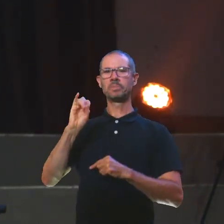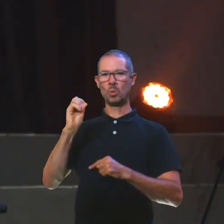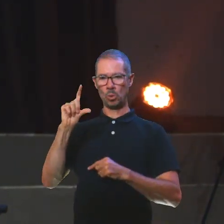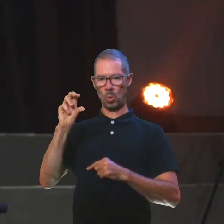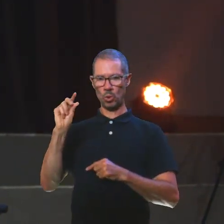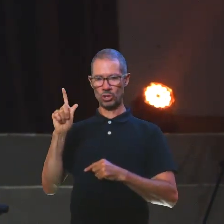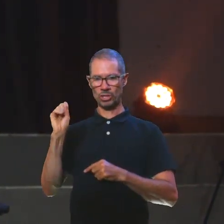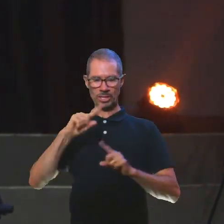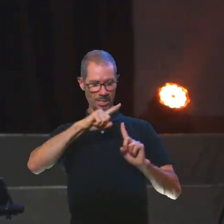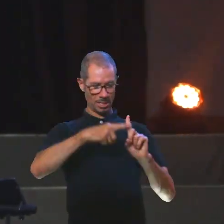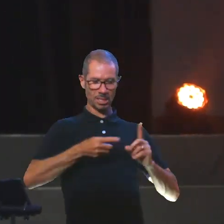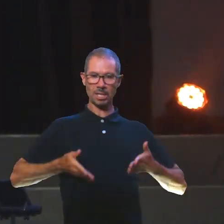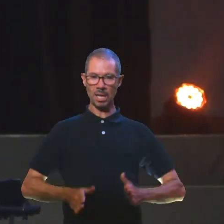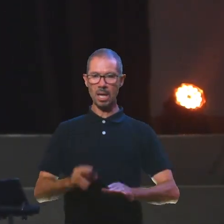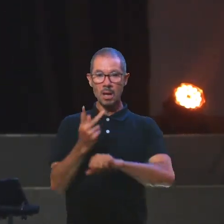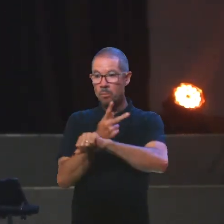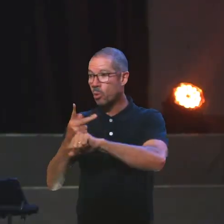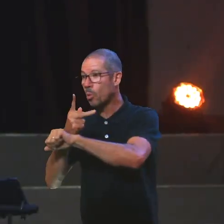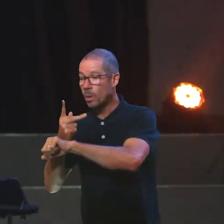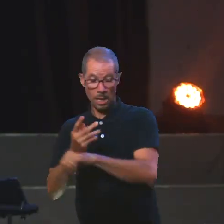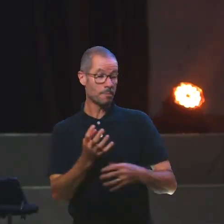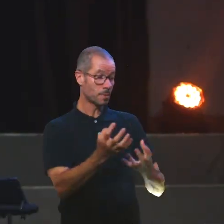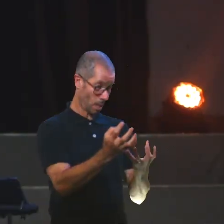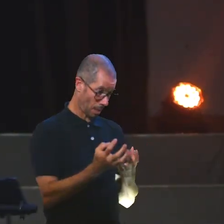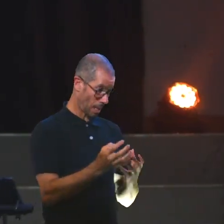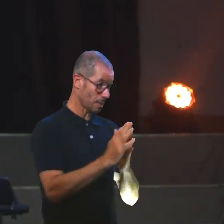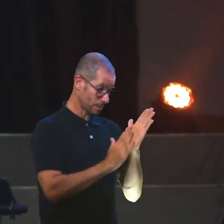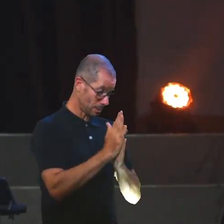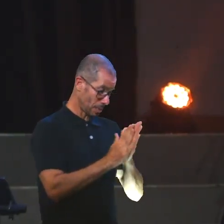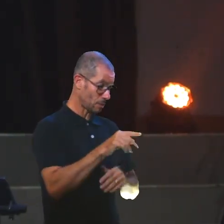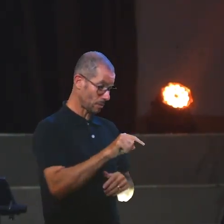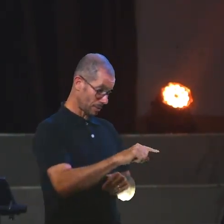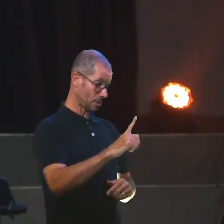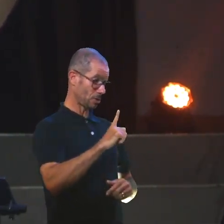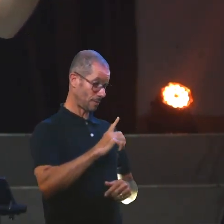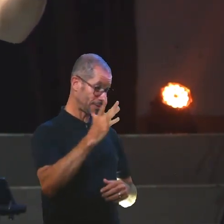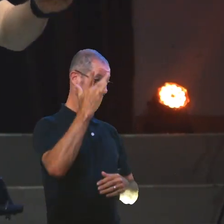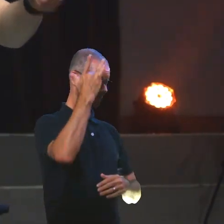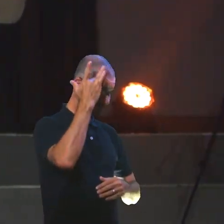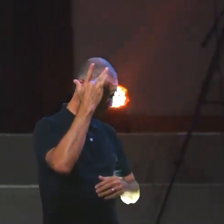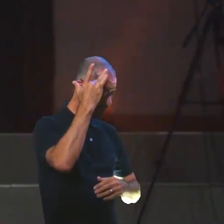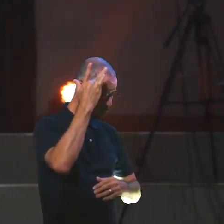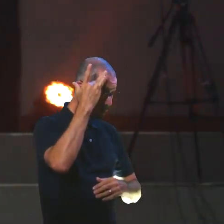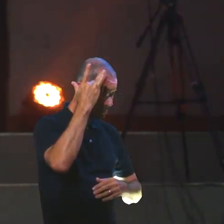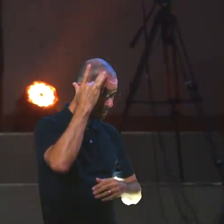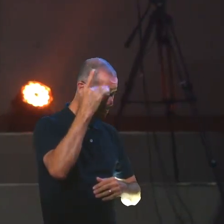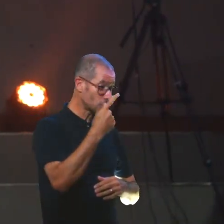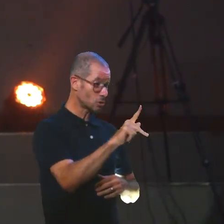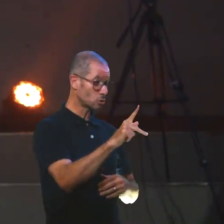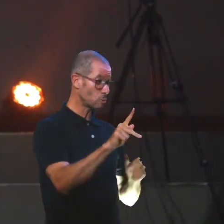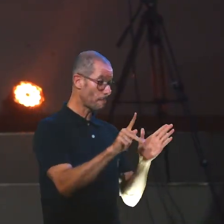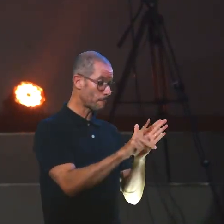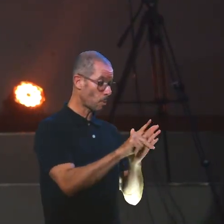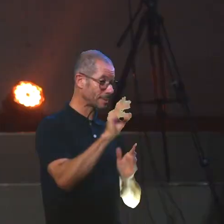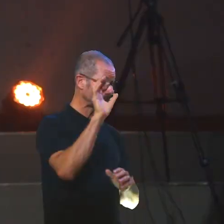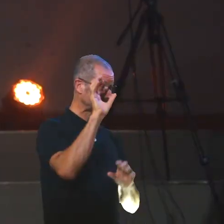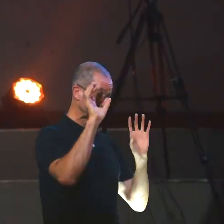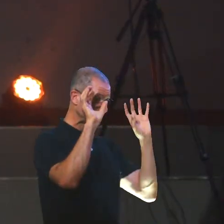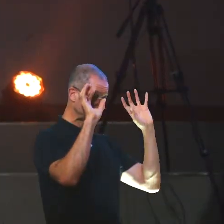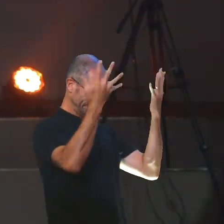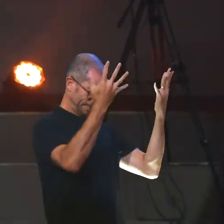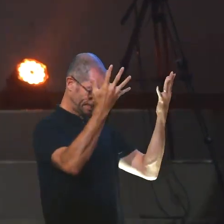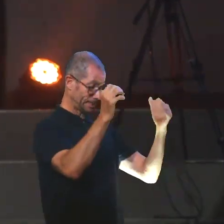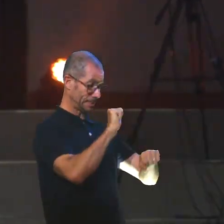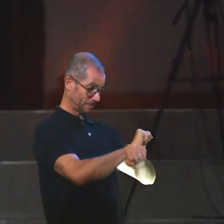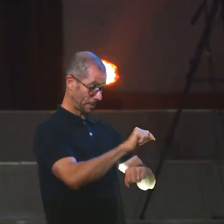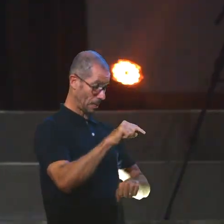procurá-la ou não, mas eu quero dizer para você que nós esperamos você ter essa idade para que você tivesse a maturidade de tomar a sua própria decisão. A gente não estava escondendo, estava só